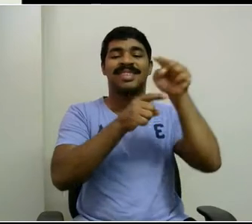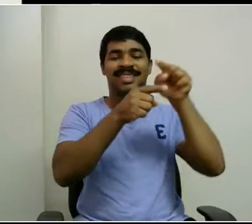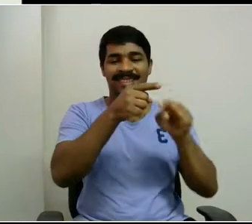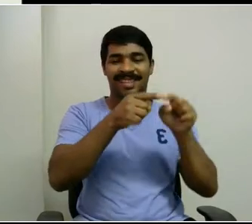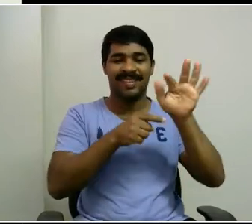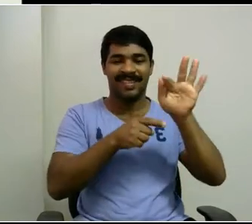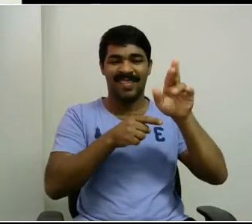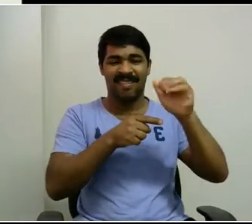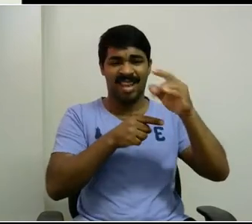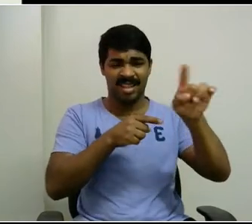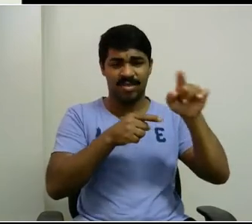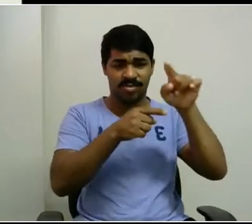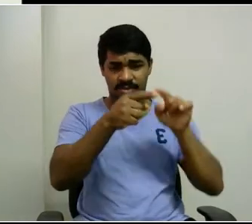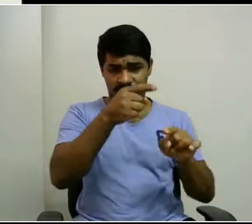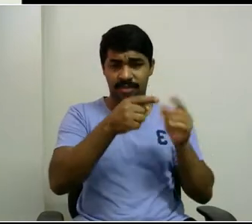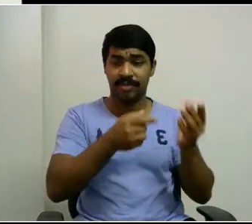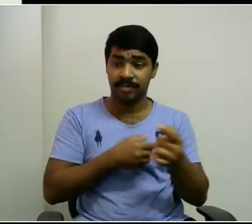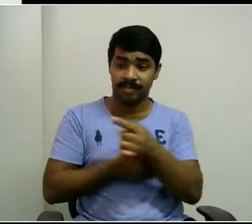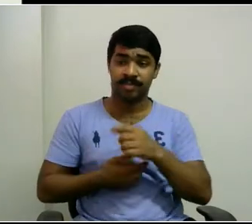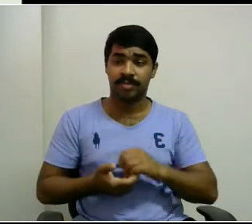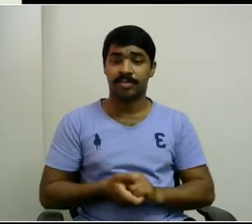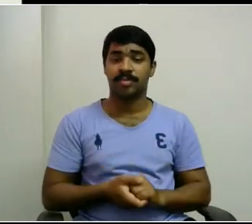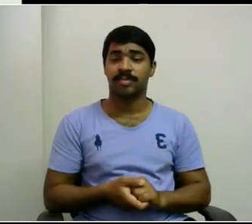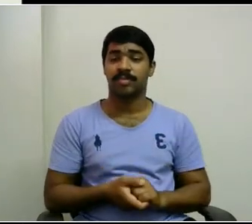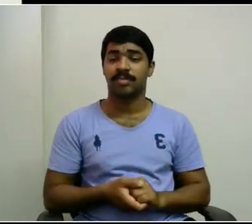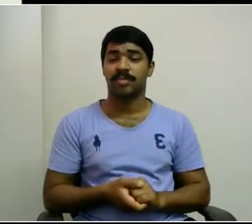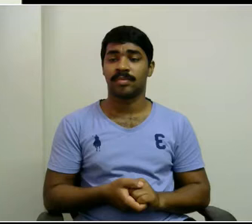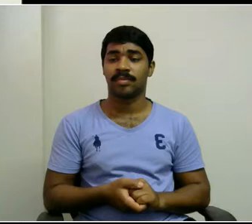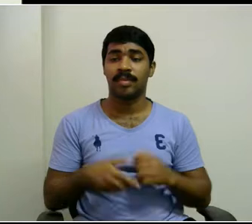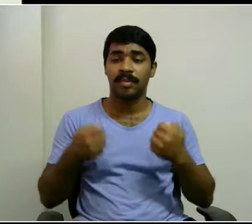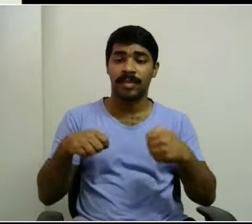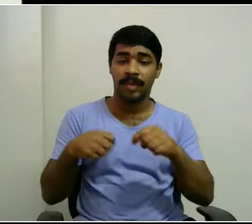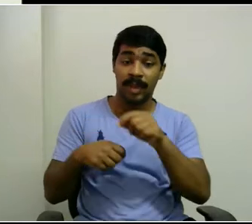Então vamos fazer, resolver o que está dentro do parênteses, vamos resolver essa